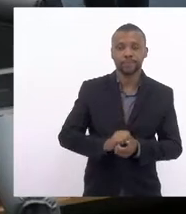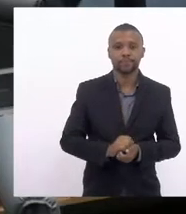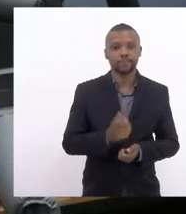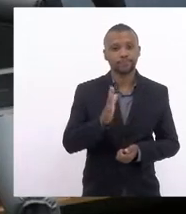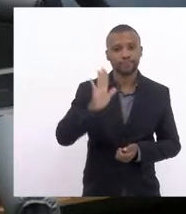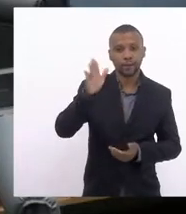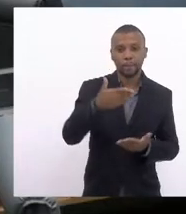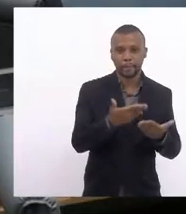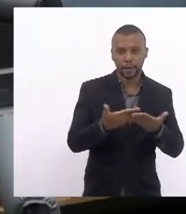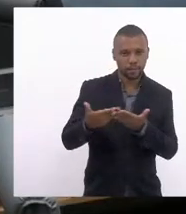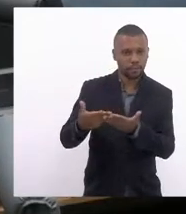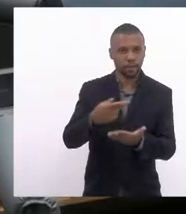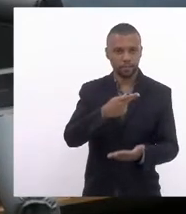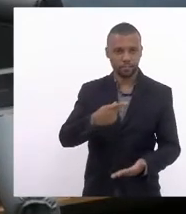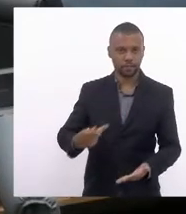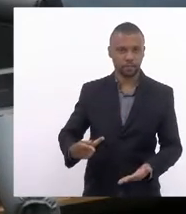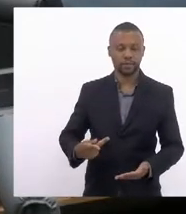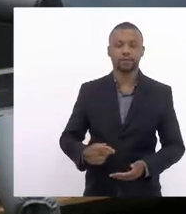presidente.